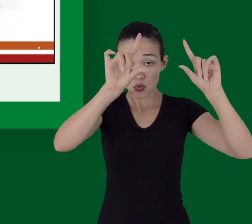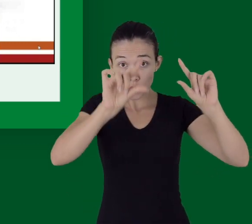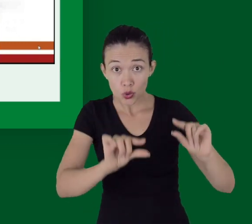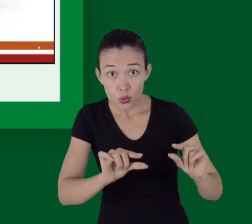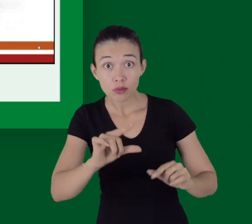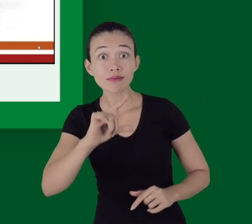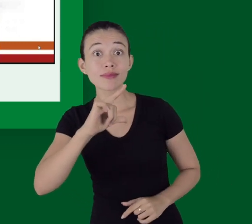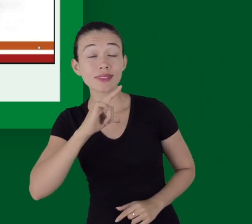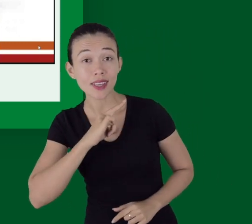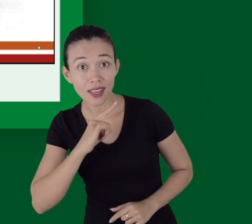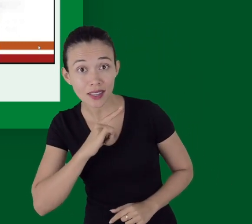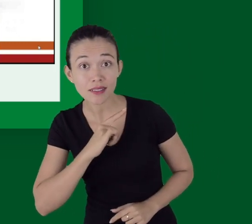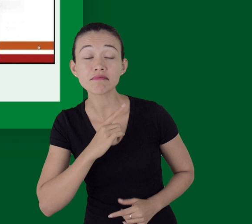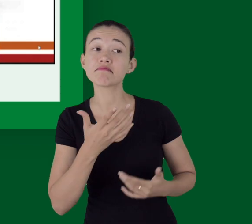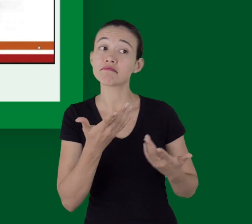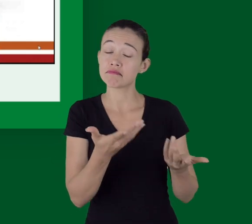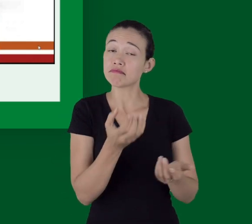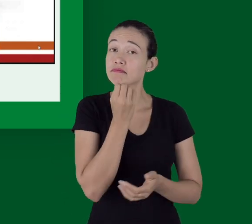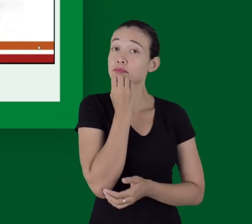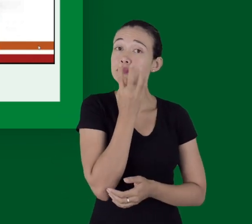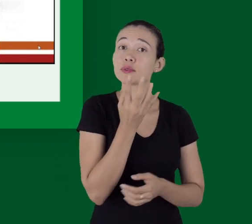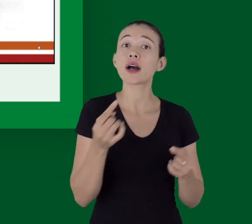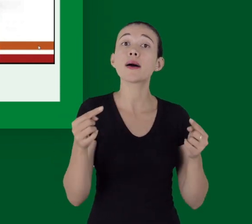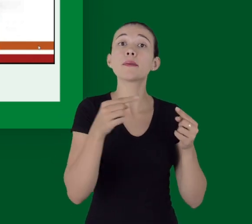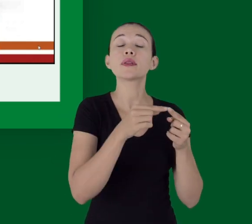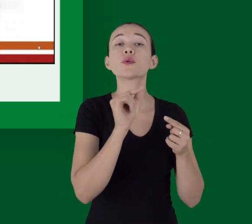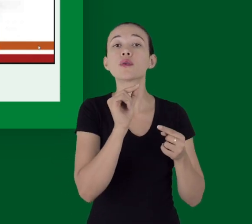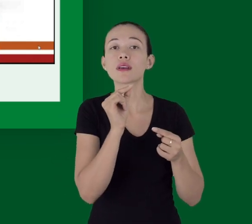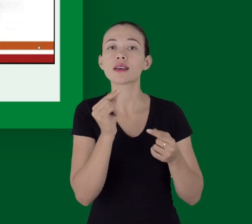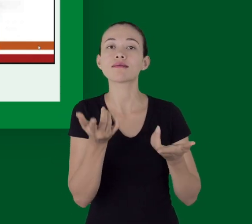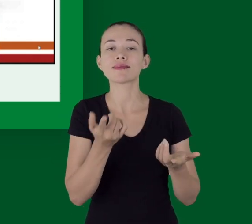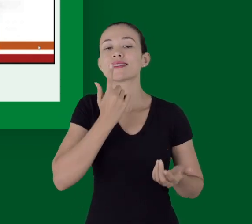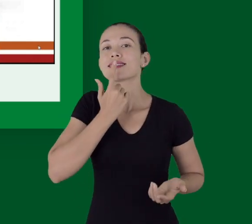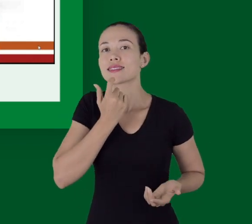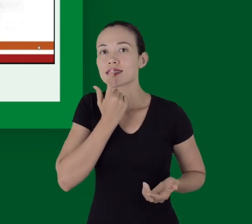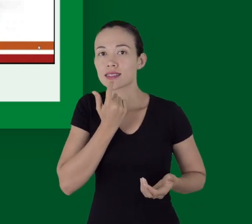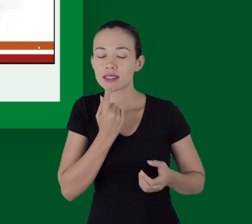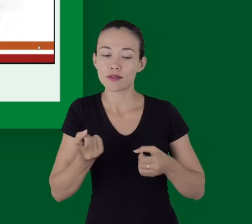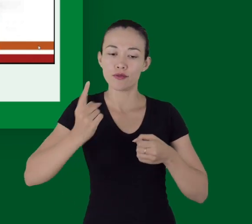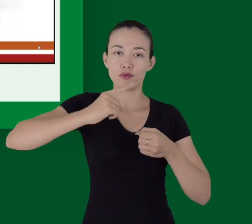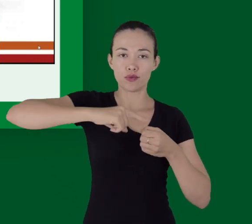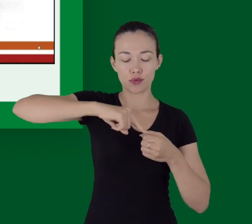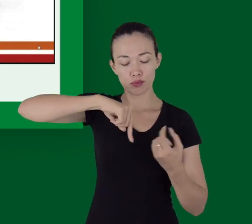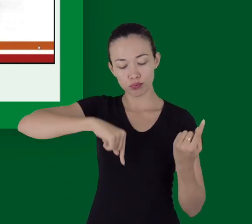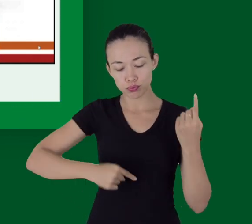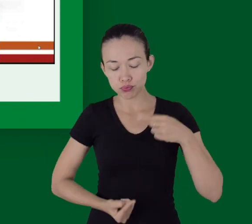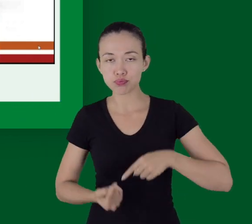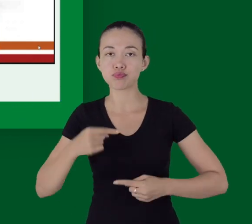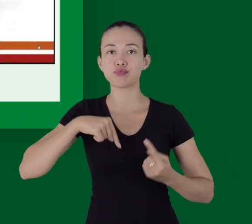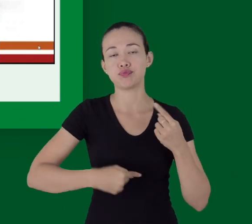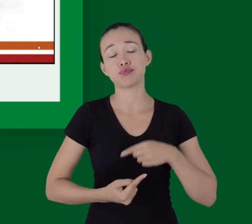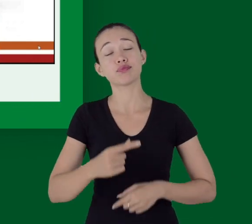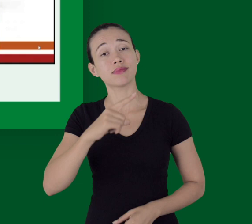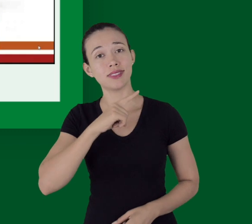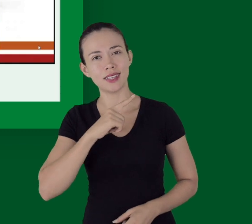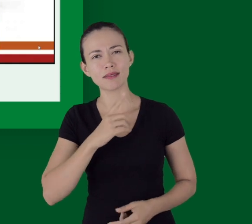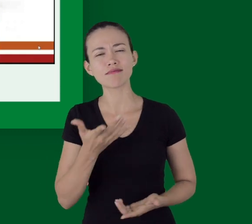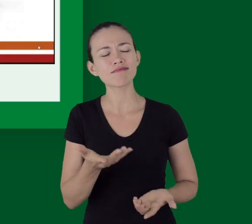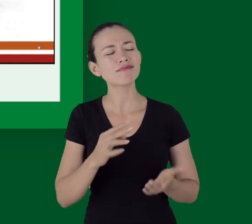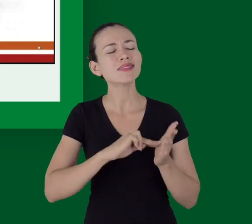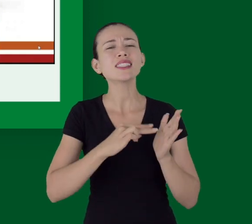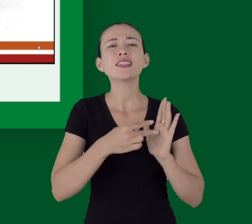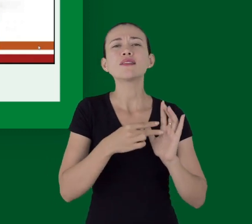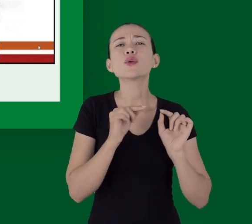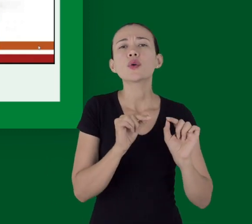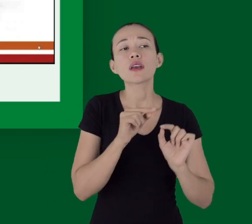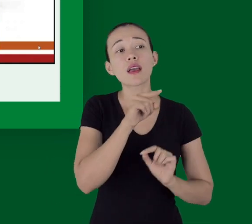ele diminuiu. Se tiver um critério clínico, que é melhora da dor, mais a redução do supra em 50%, você tem 2 critérios. Reperfundiu,